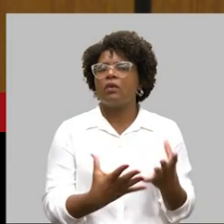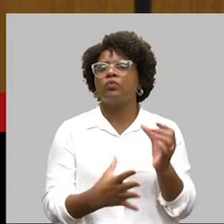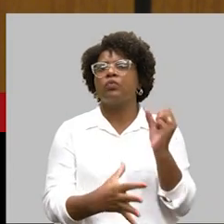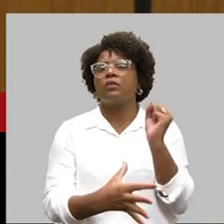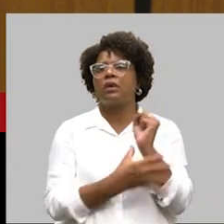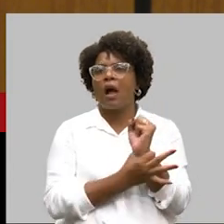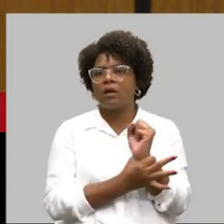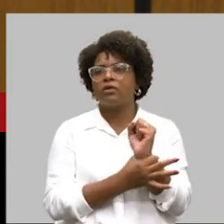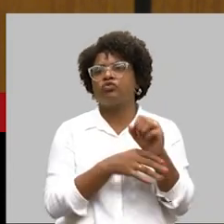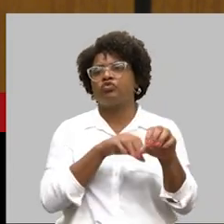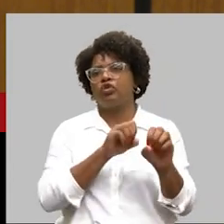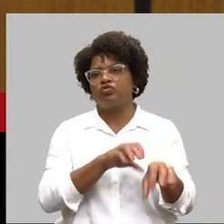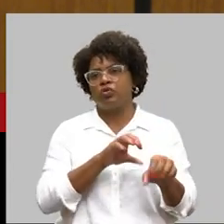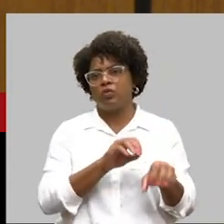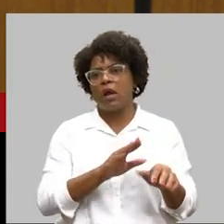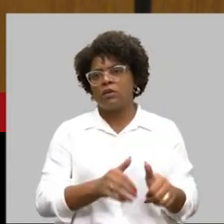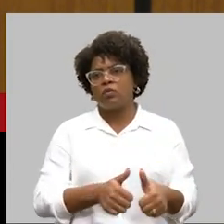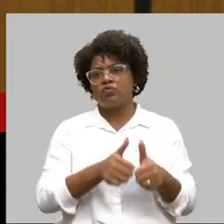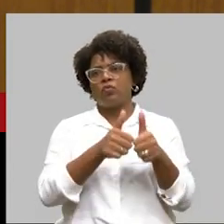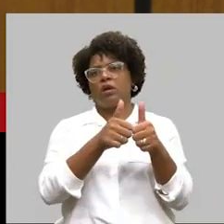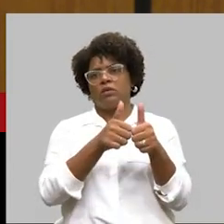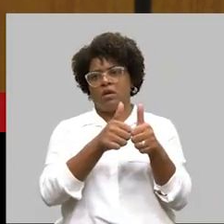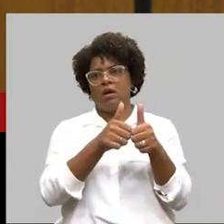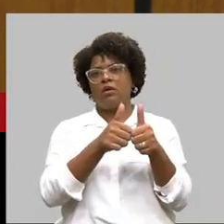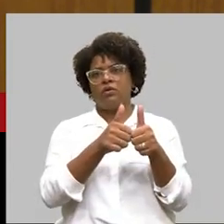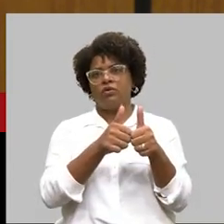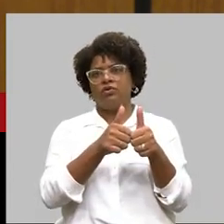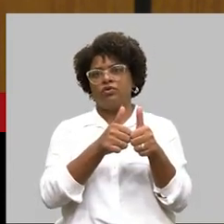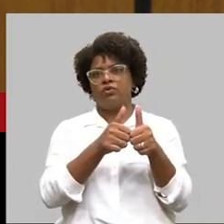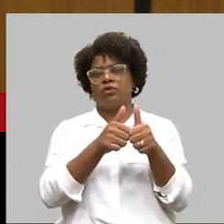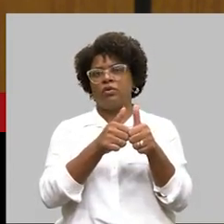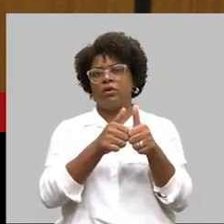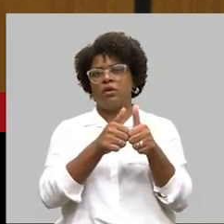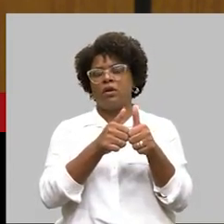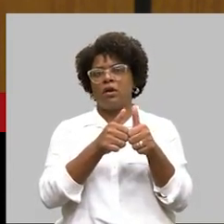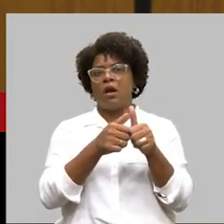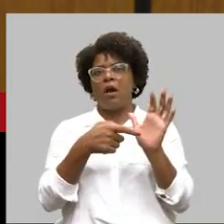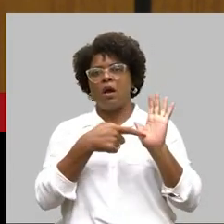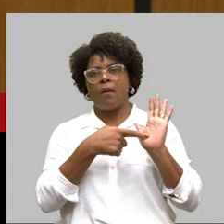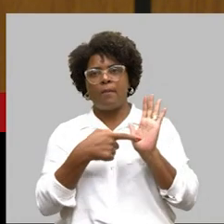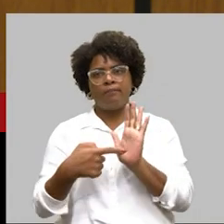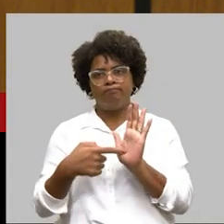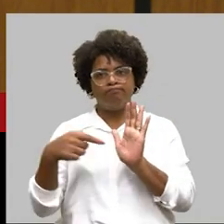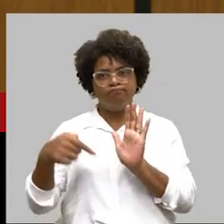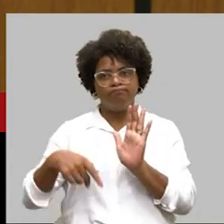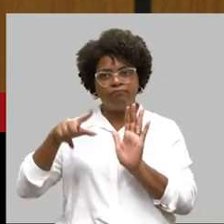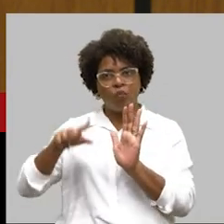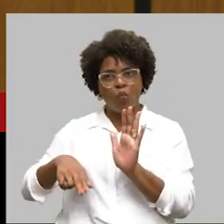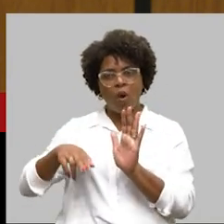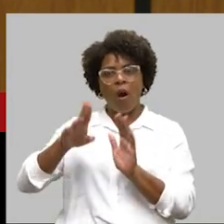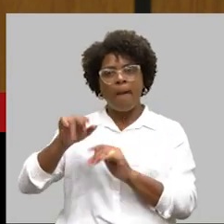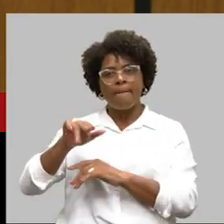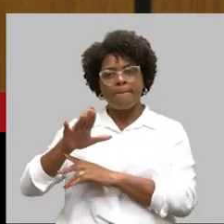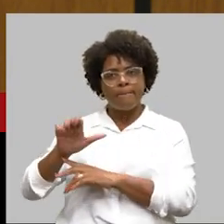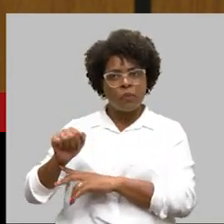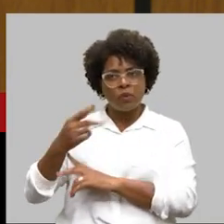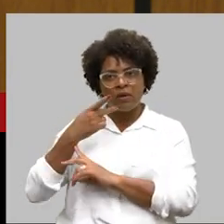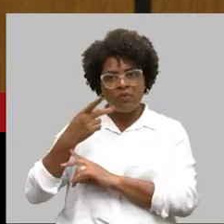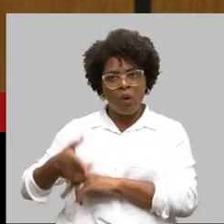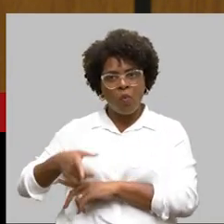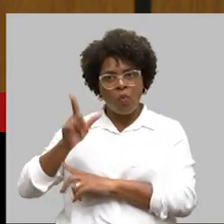essa Educação de qualidade retratada aqui na pessoa da estudante Bruna representando todos os demais